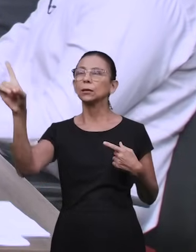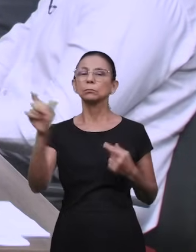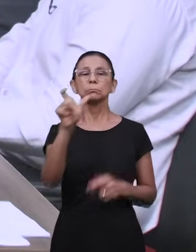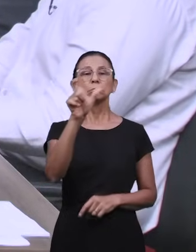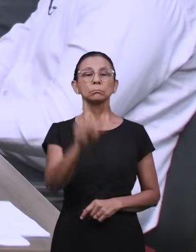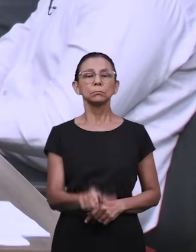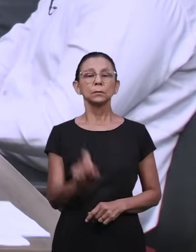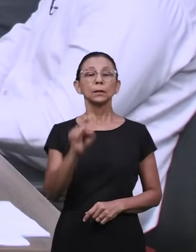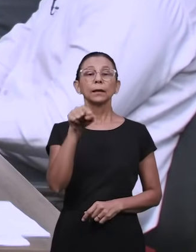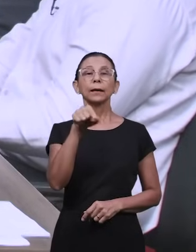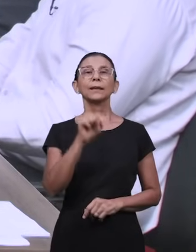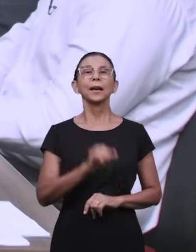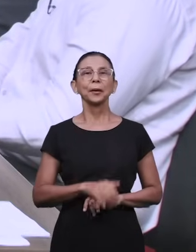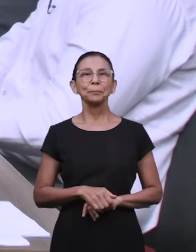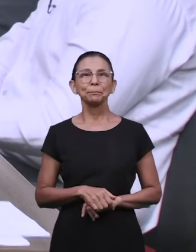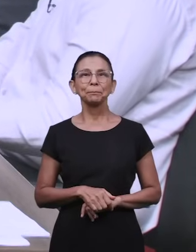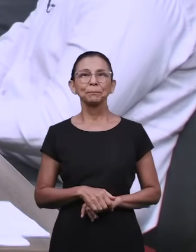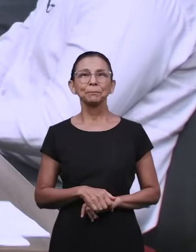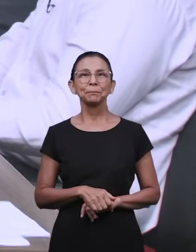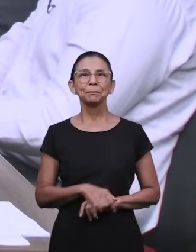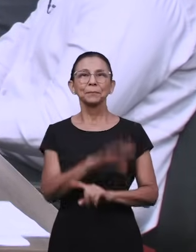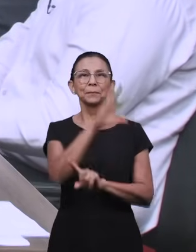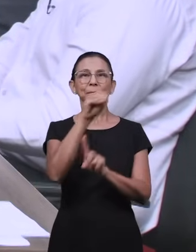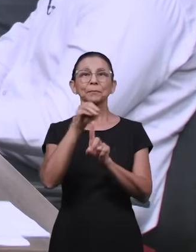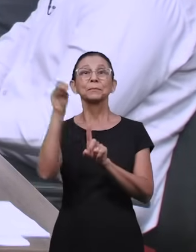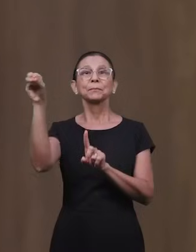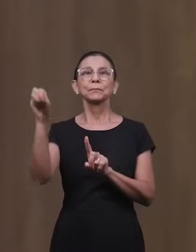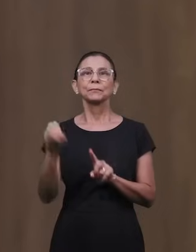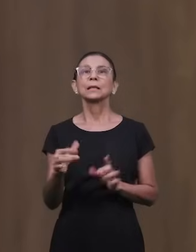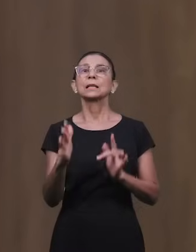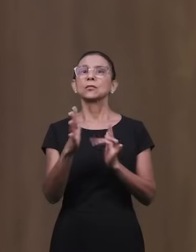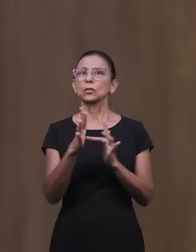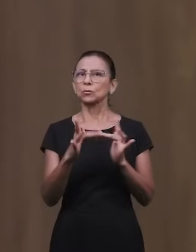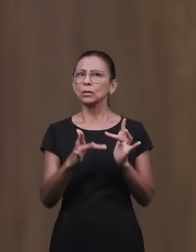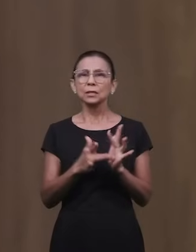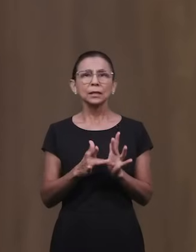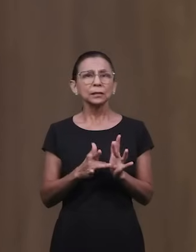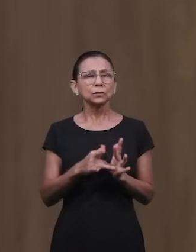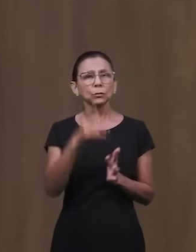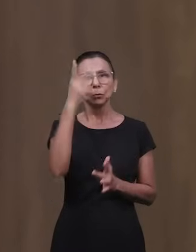Cristo, homem. Então é interessante nós observarmos aqui